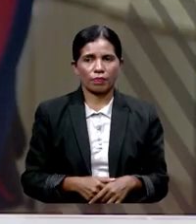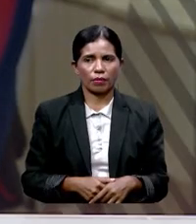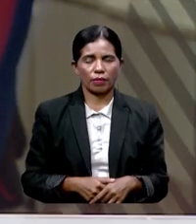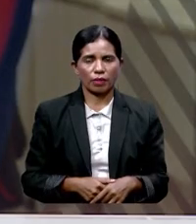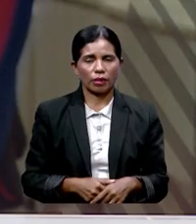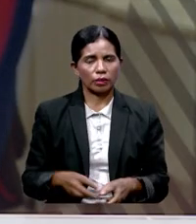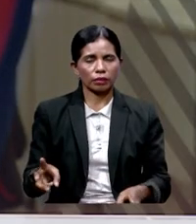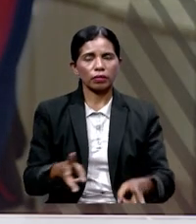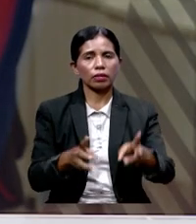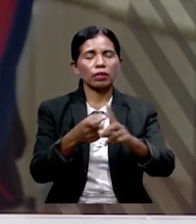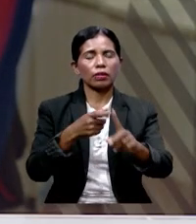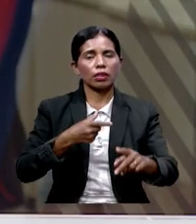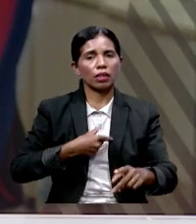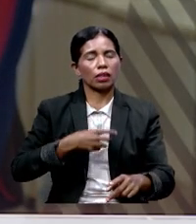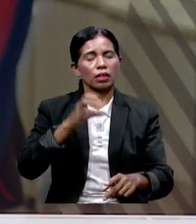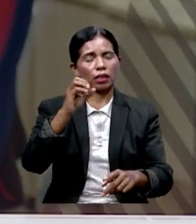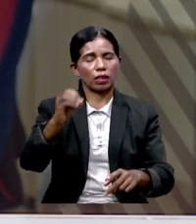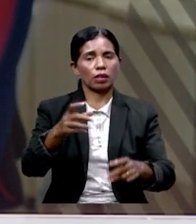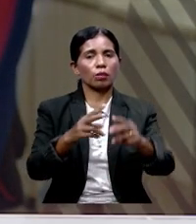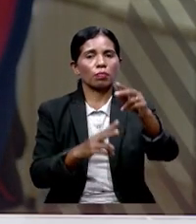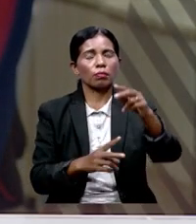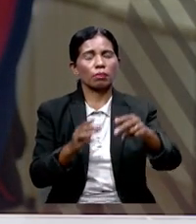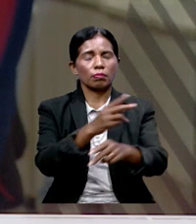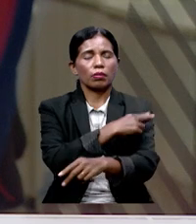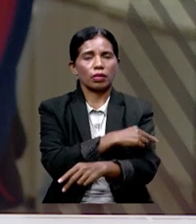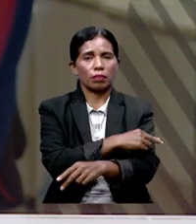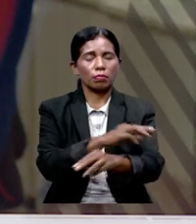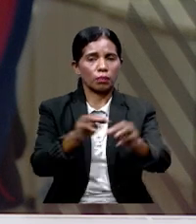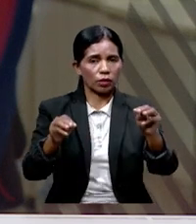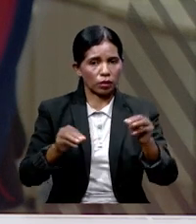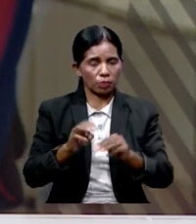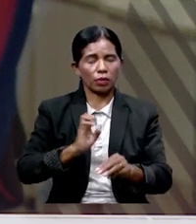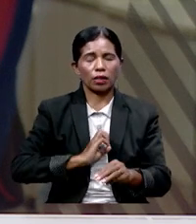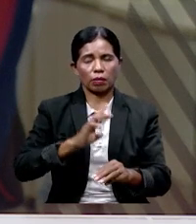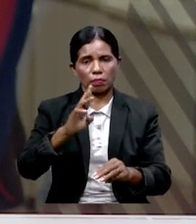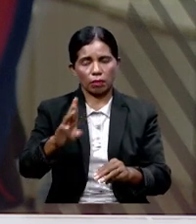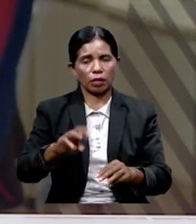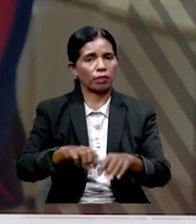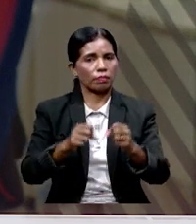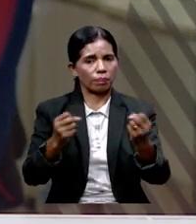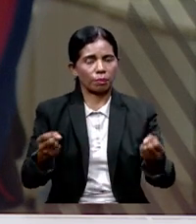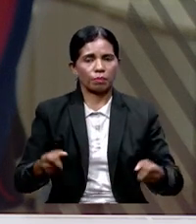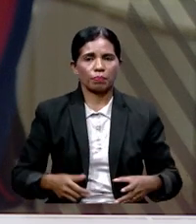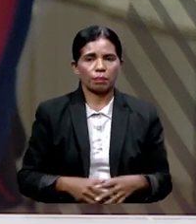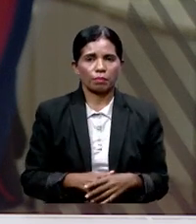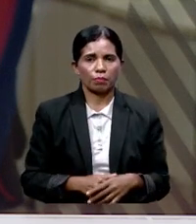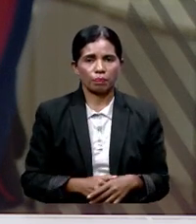Condição estrada Rusi Glenu ba posto Hati a município Hermera aumenta grave.